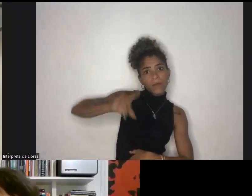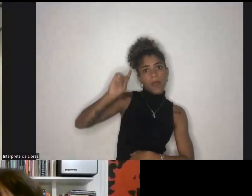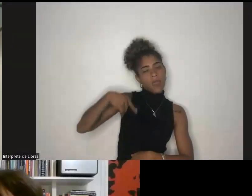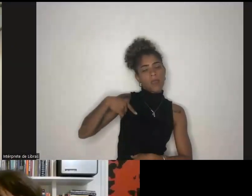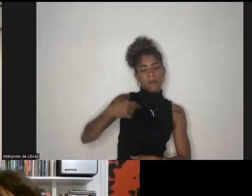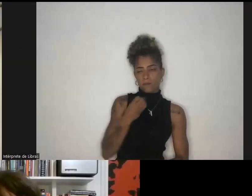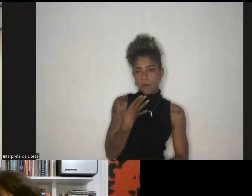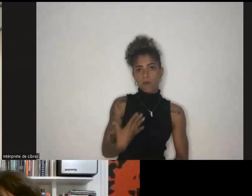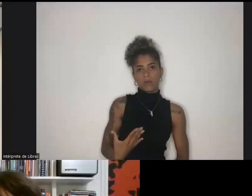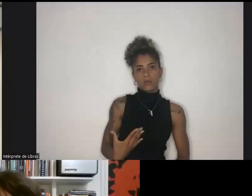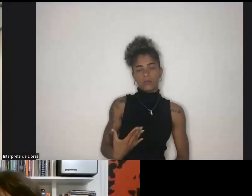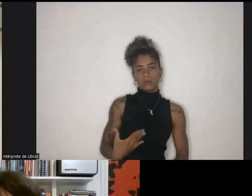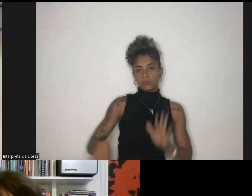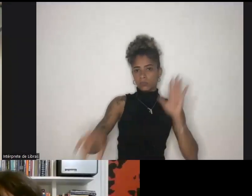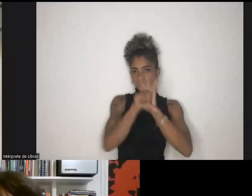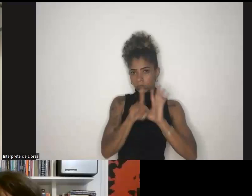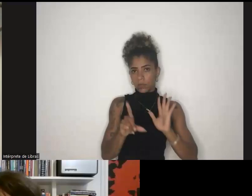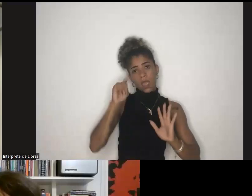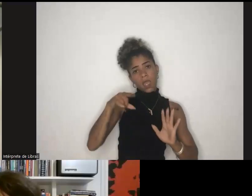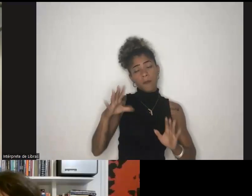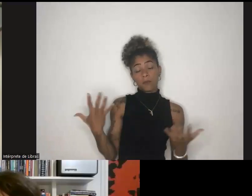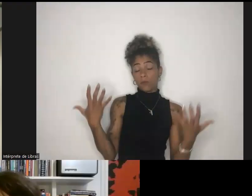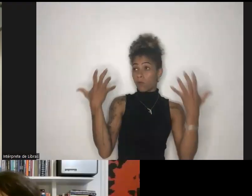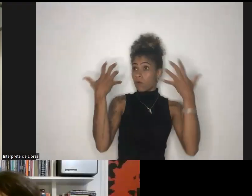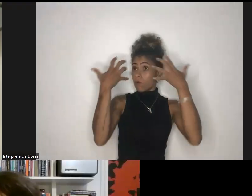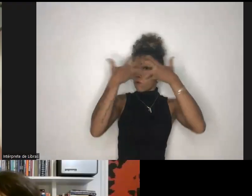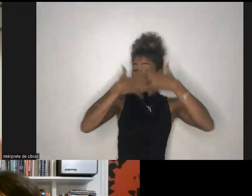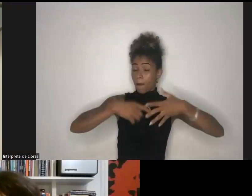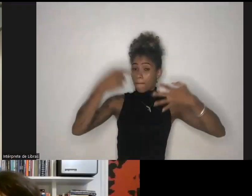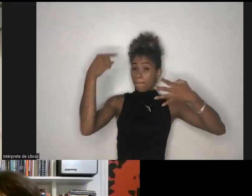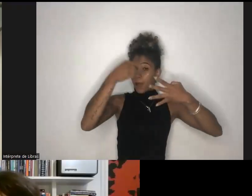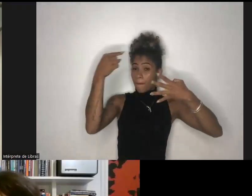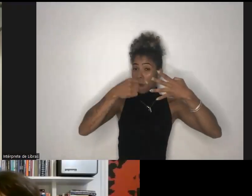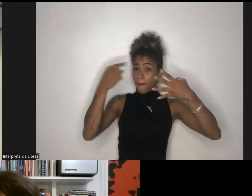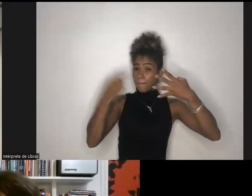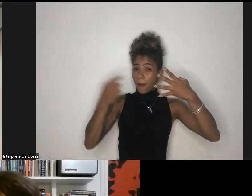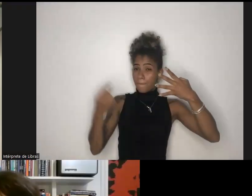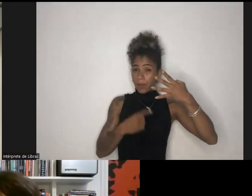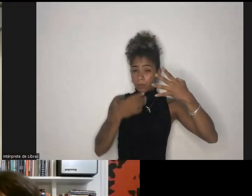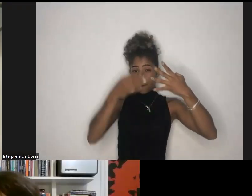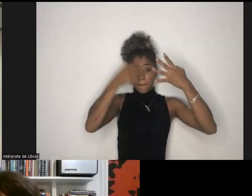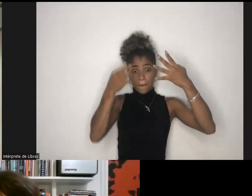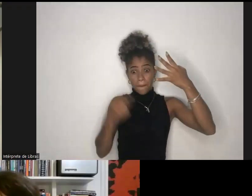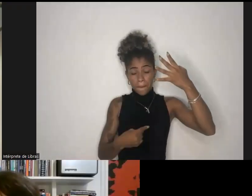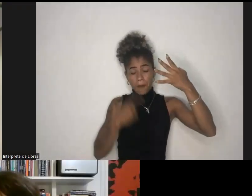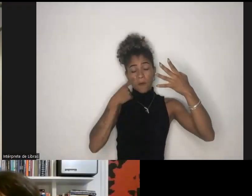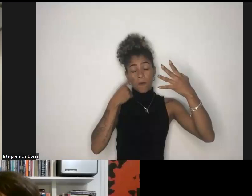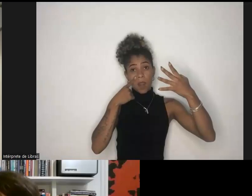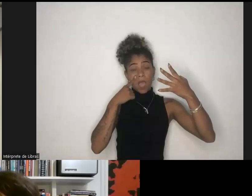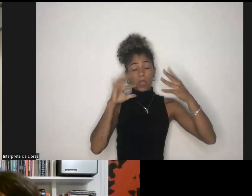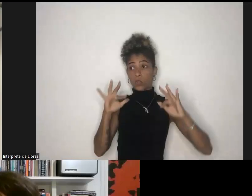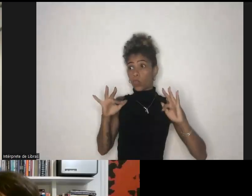são um conjunto é porque é muito complexo é um conjunto de uma visão olhar 360 que no final